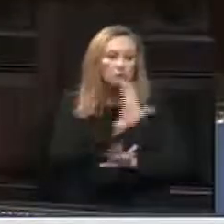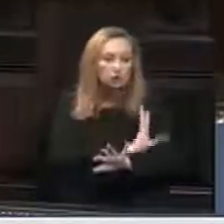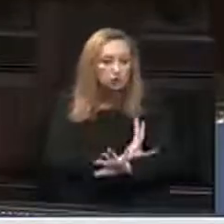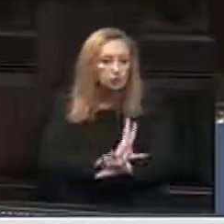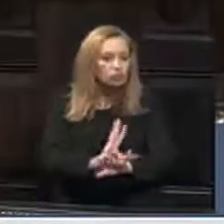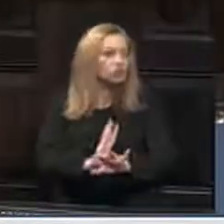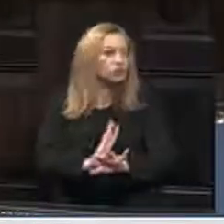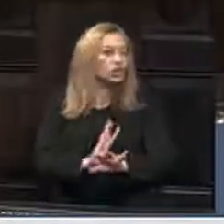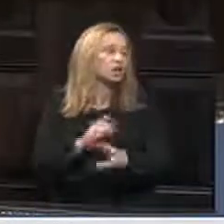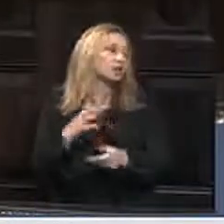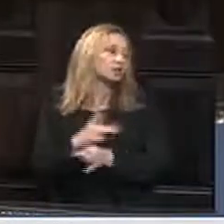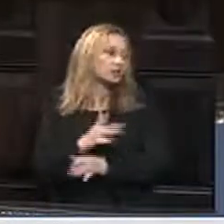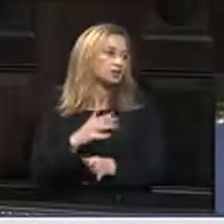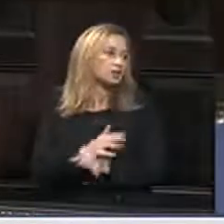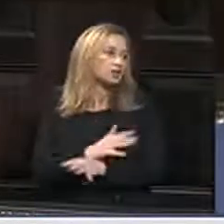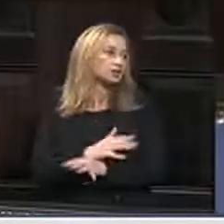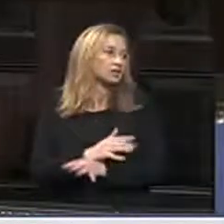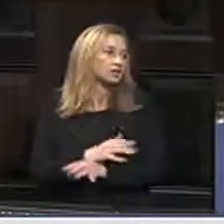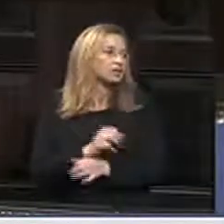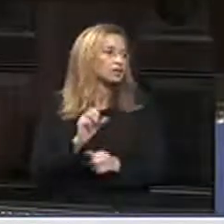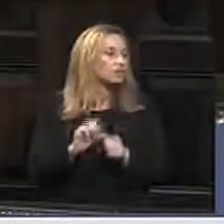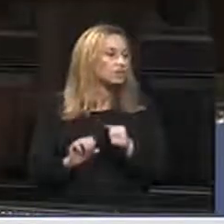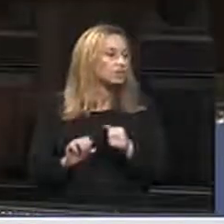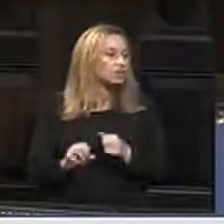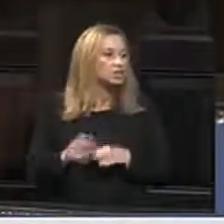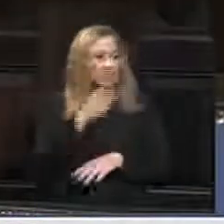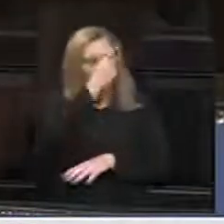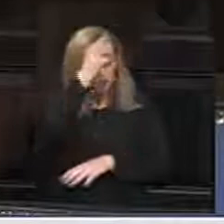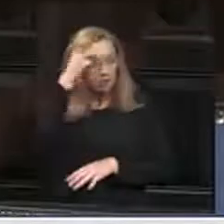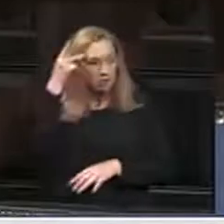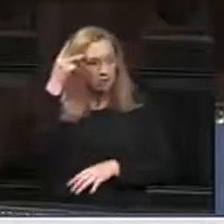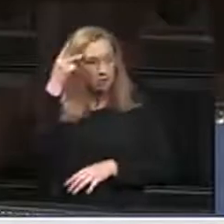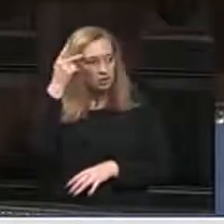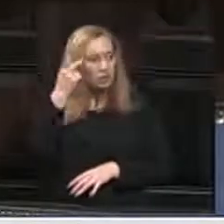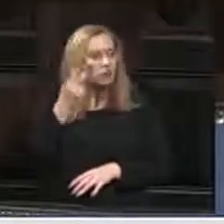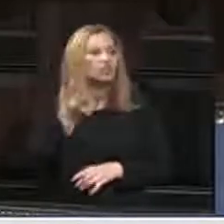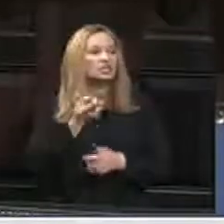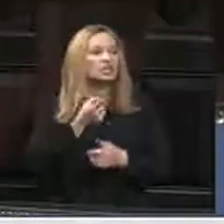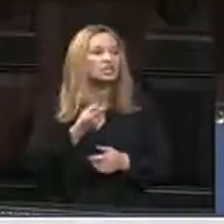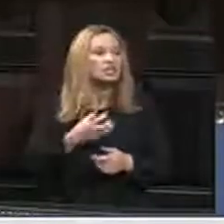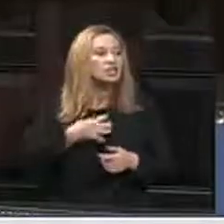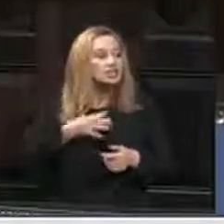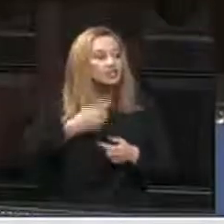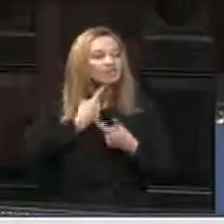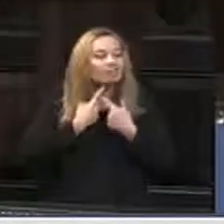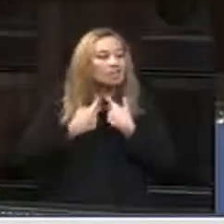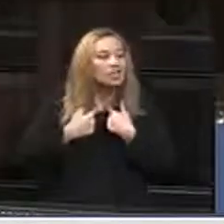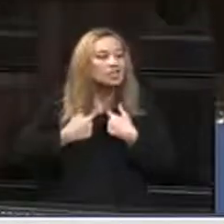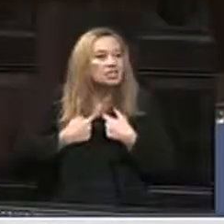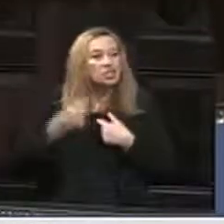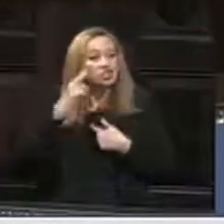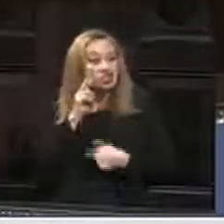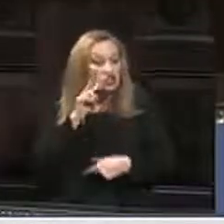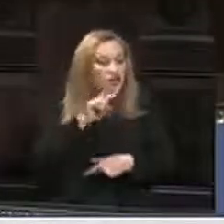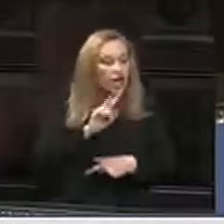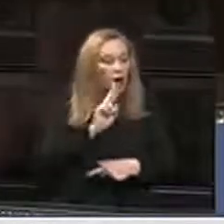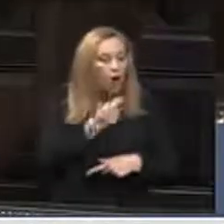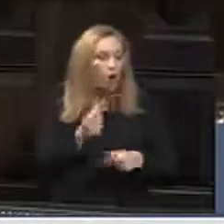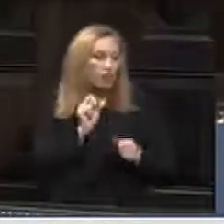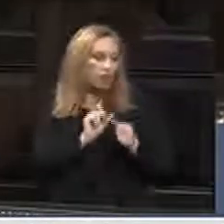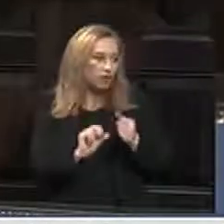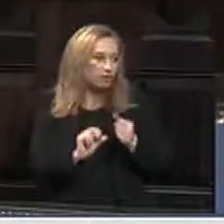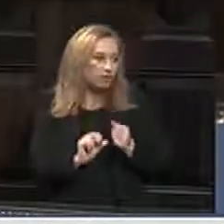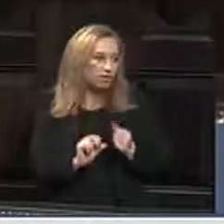edulcorado à cidade, fazer com que aquele cidadão se sinta prazer nela viver, nela existir,